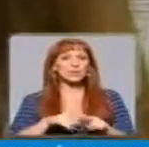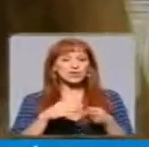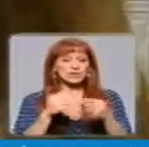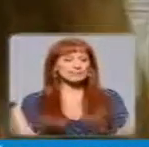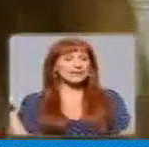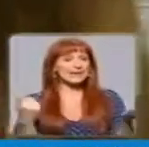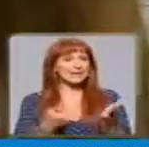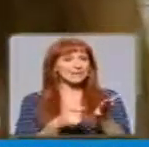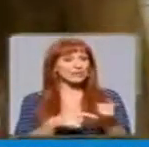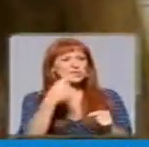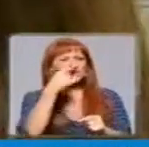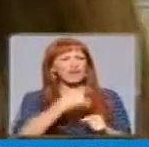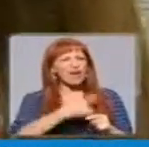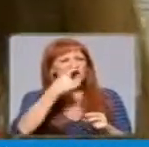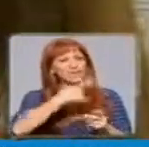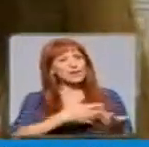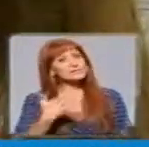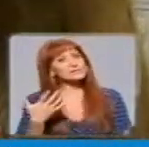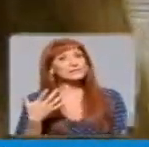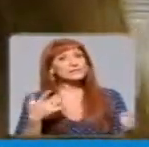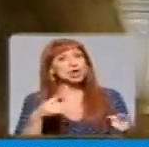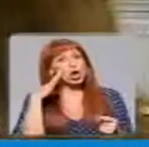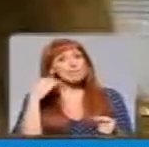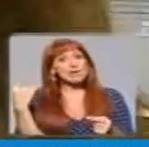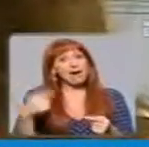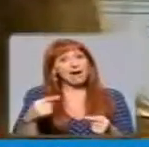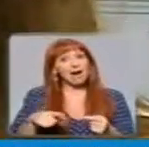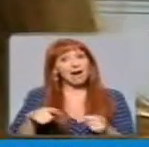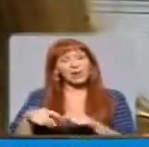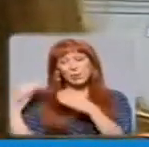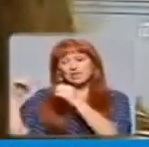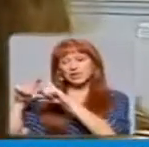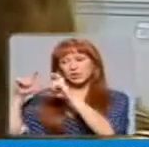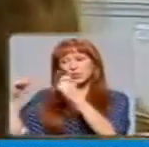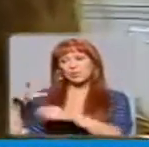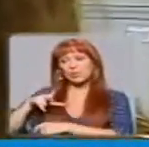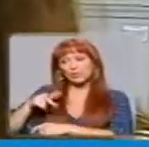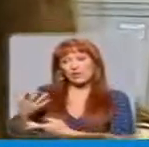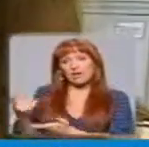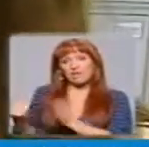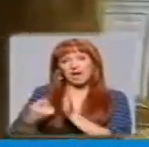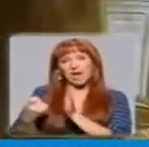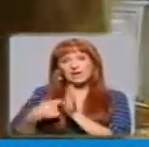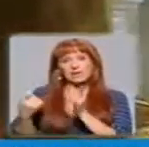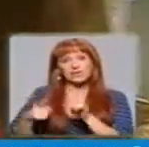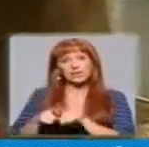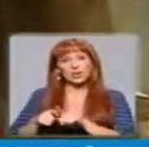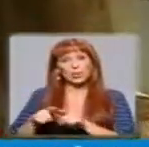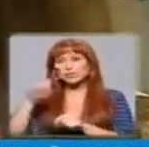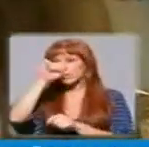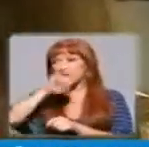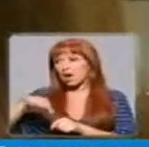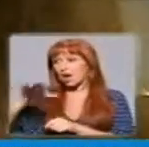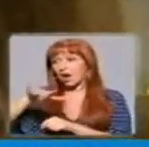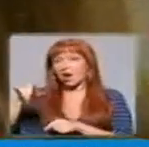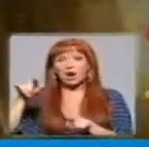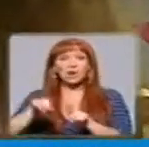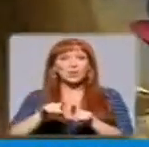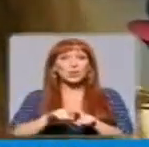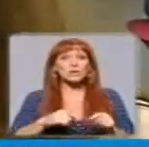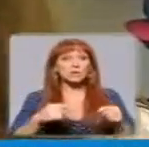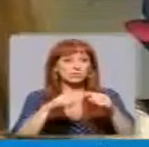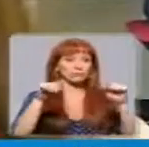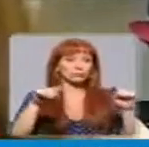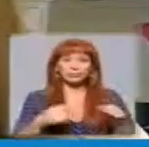como matar aquelas férias que normalmente existem no ensino secundário cá em Portugal da da ecologia da